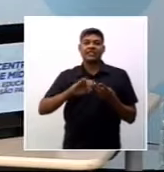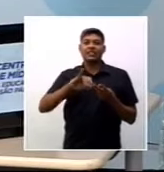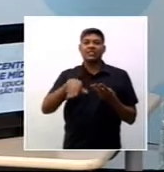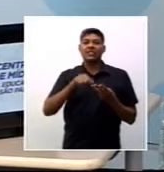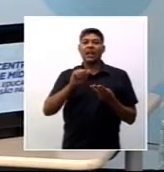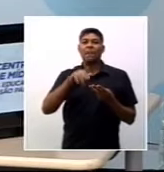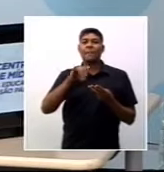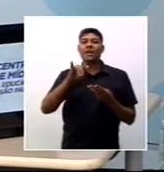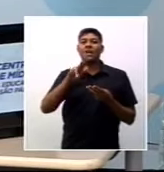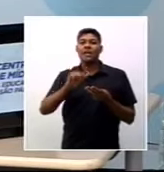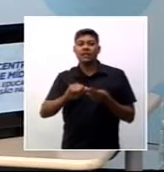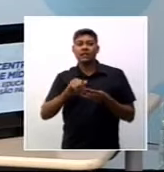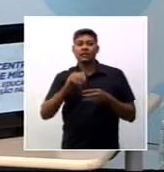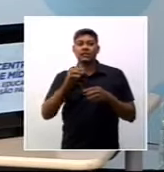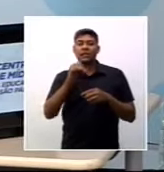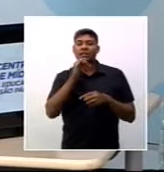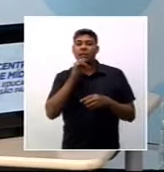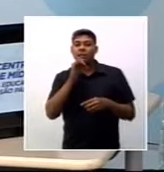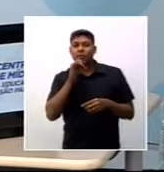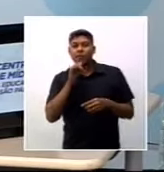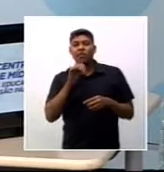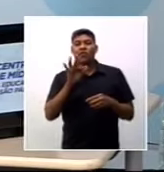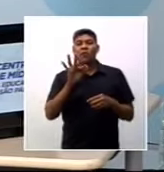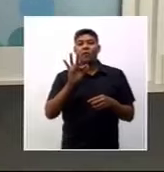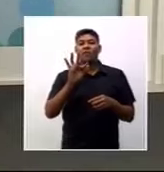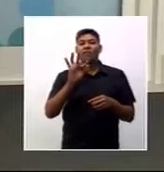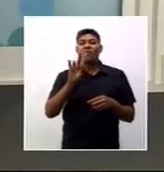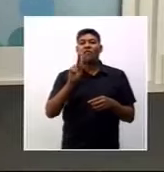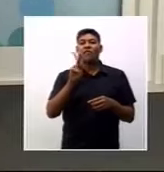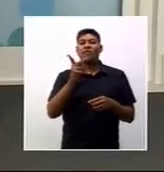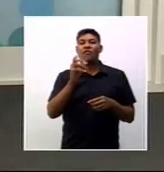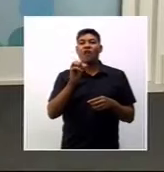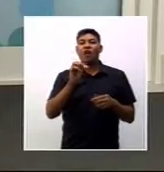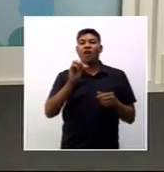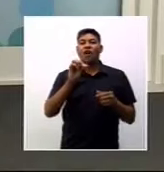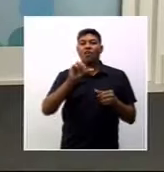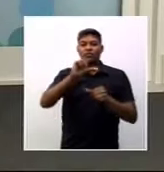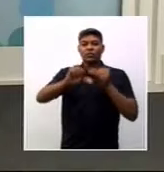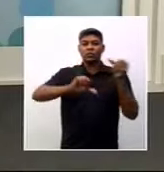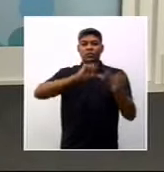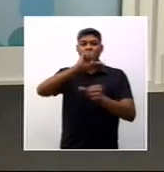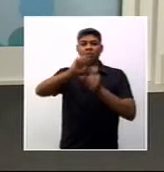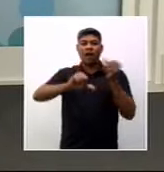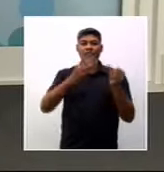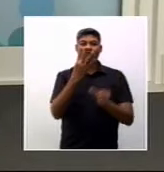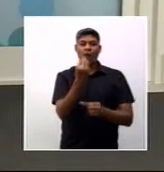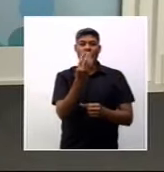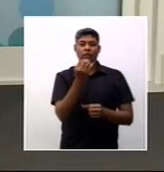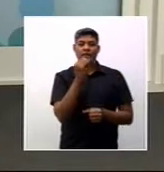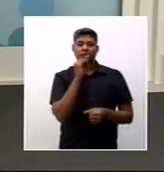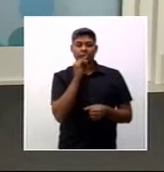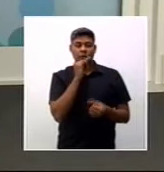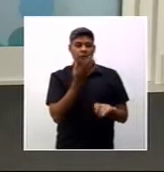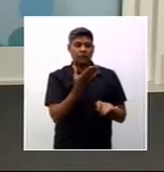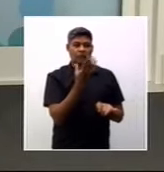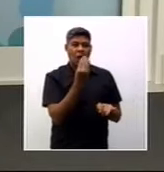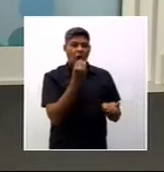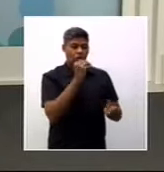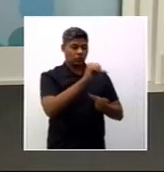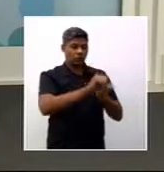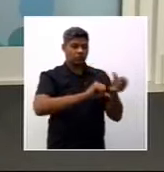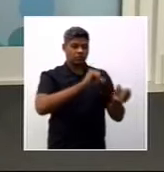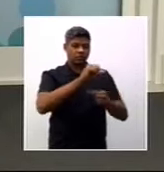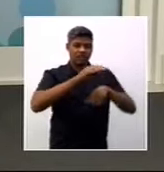photoshop pode ser considerado fake news então é que o photoshop é